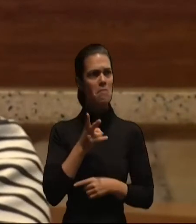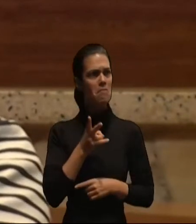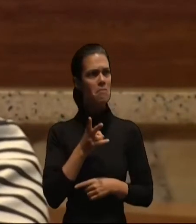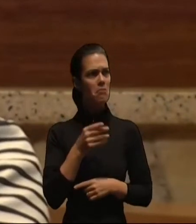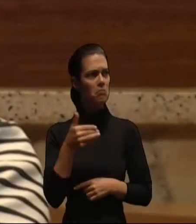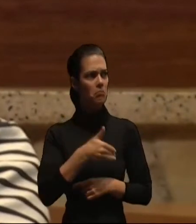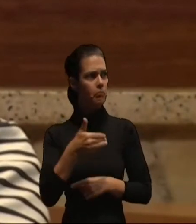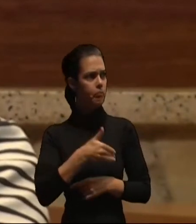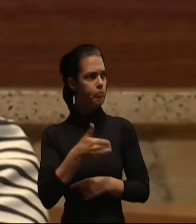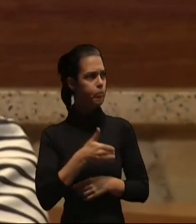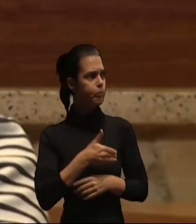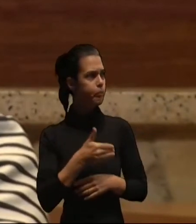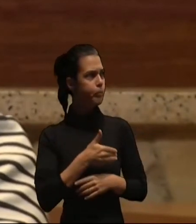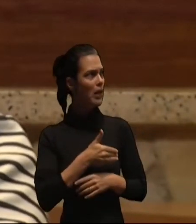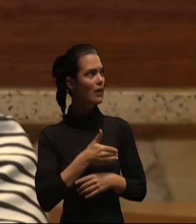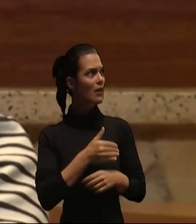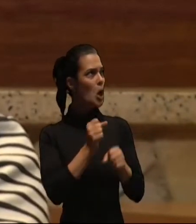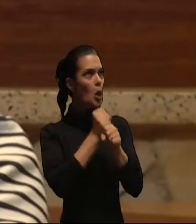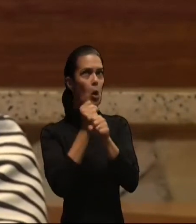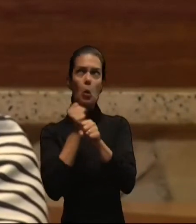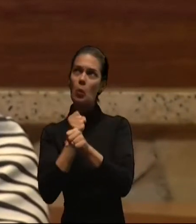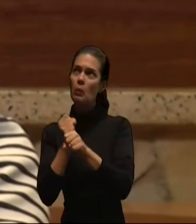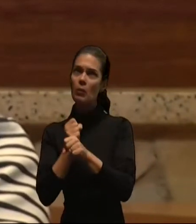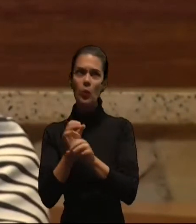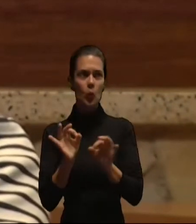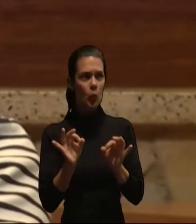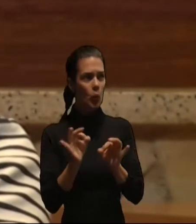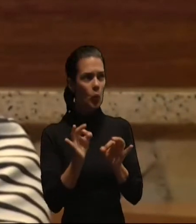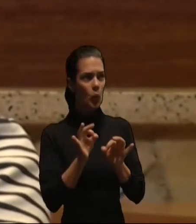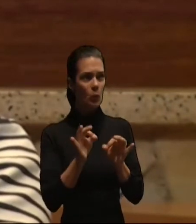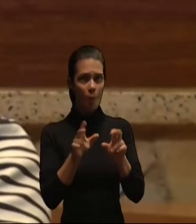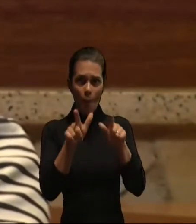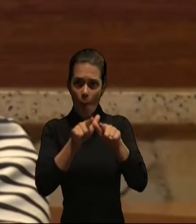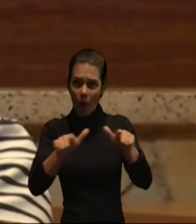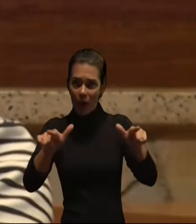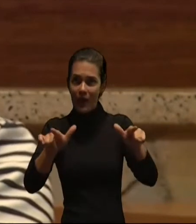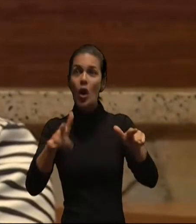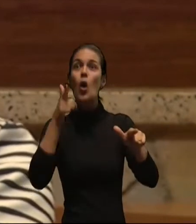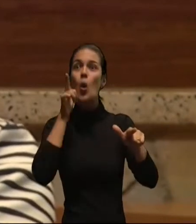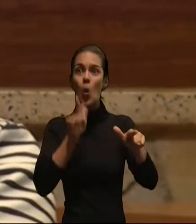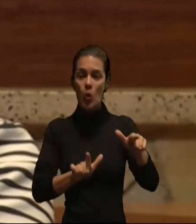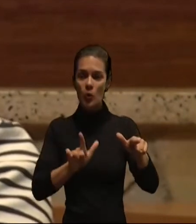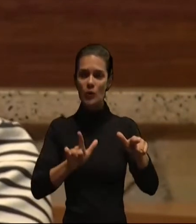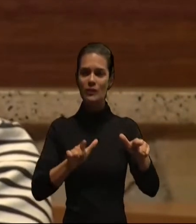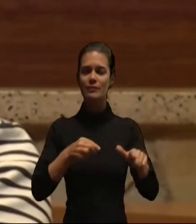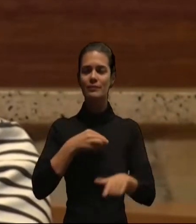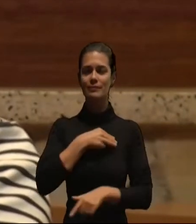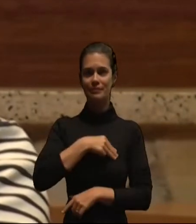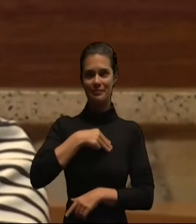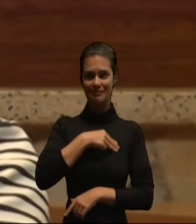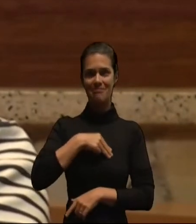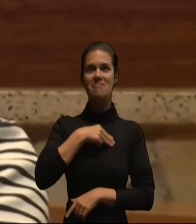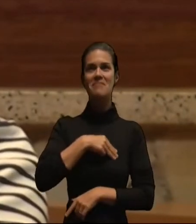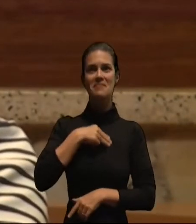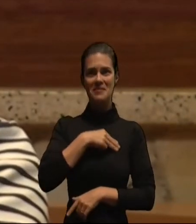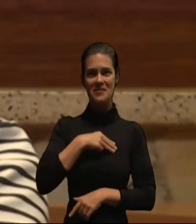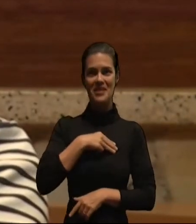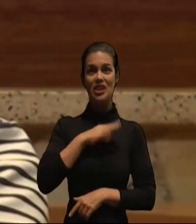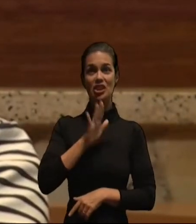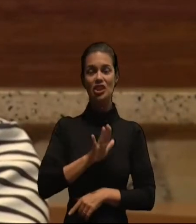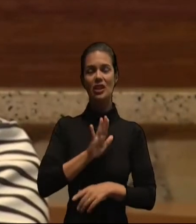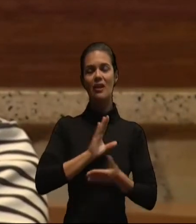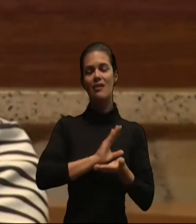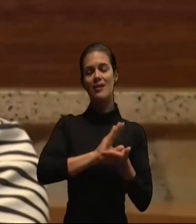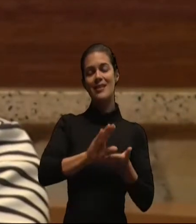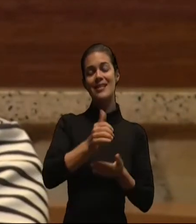sentados, ouvindo o apelo, nós conseguimos atingir o alvo. Já mandamos R$110 mil para missões mundiais